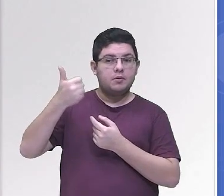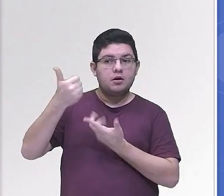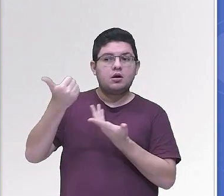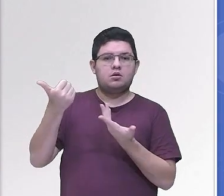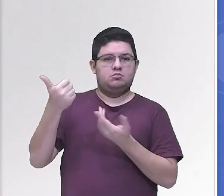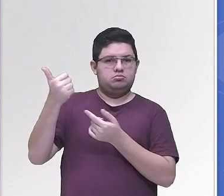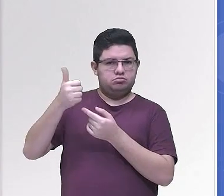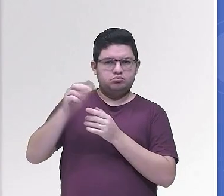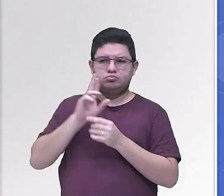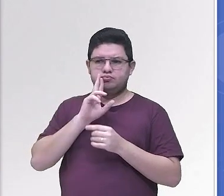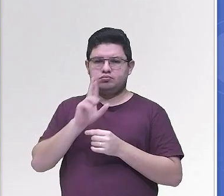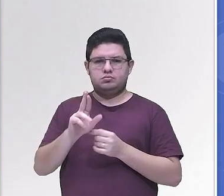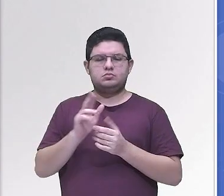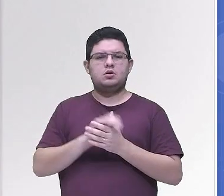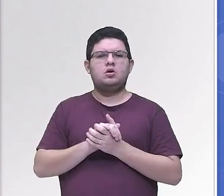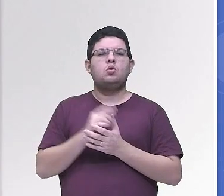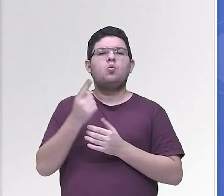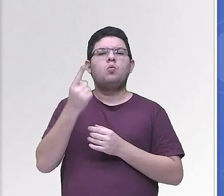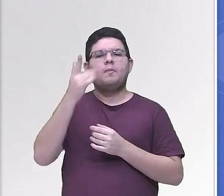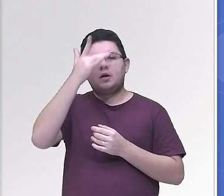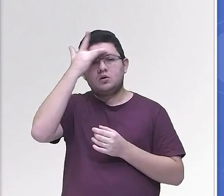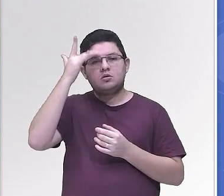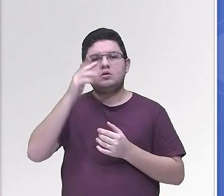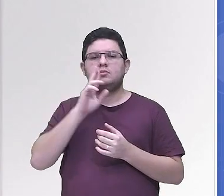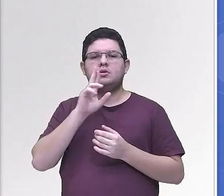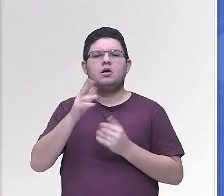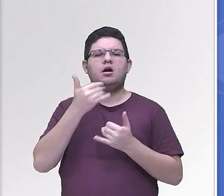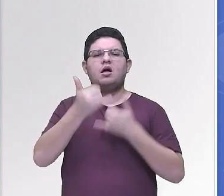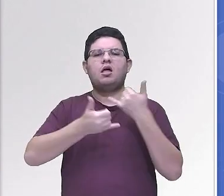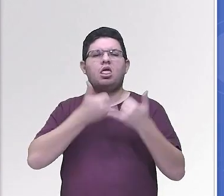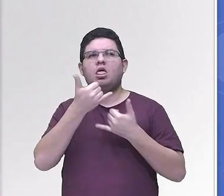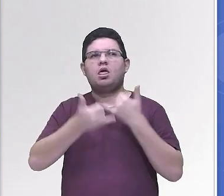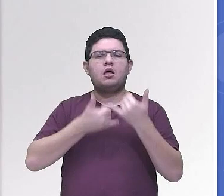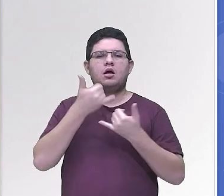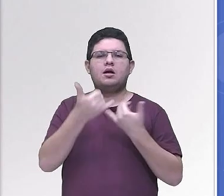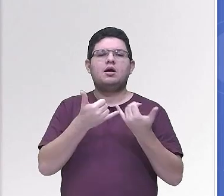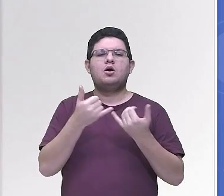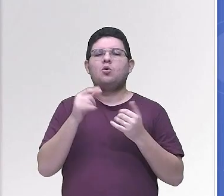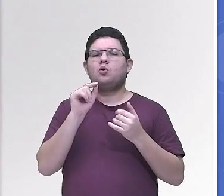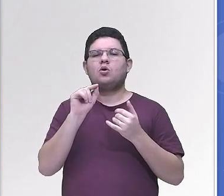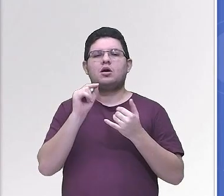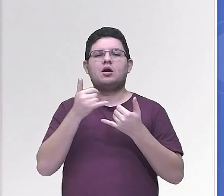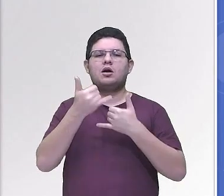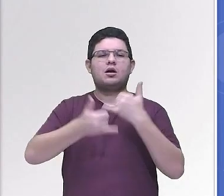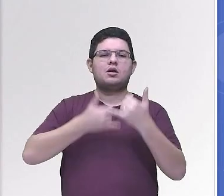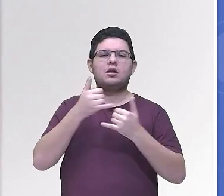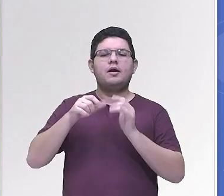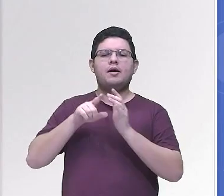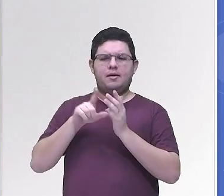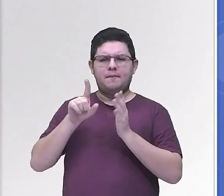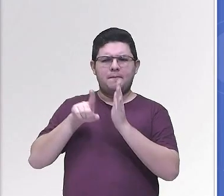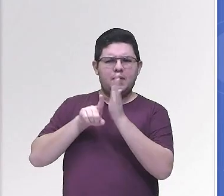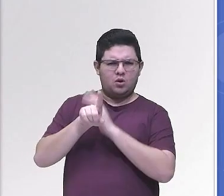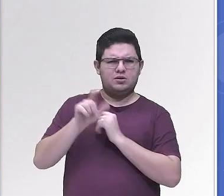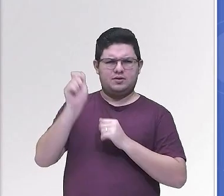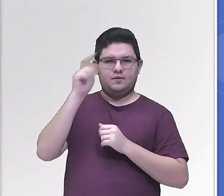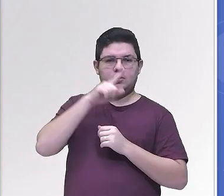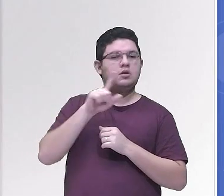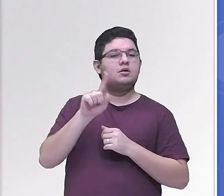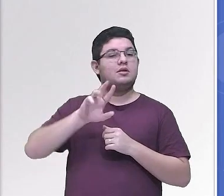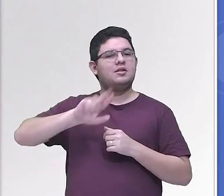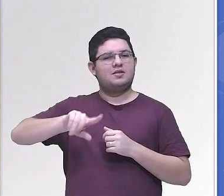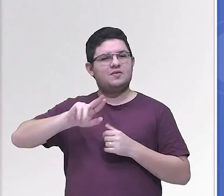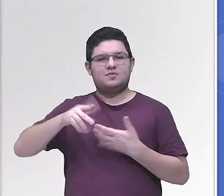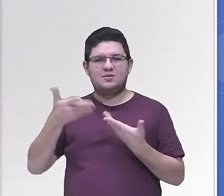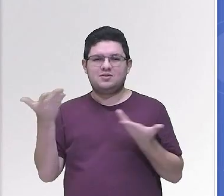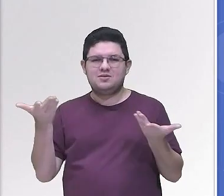né? Teve alguém que respondeu brincando aqui, disse assim, Thales, falou, pergunta difícil, só que não, né, Thales? Porque não é difícil realmente. E aí o pessoal